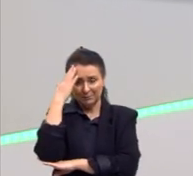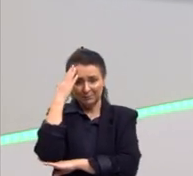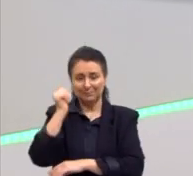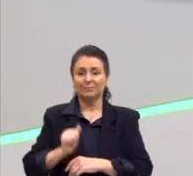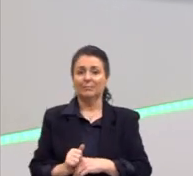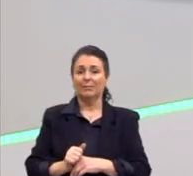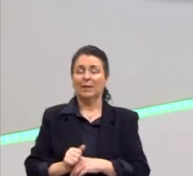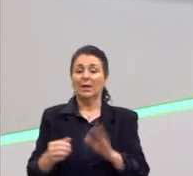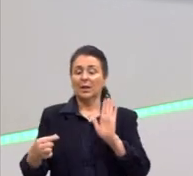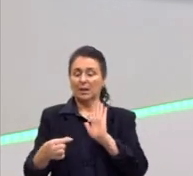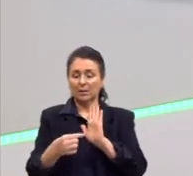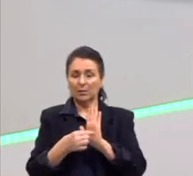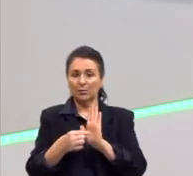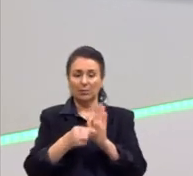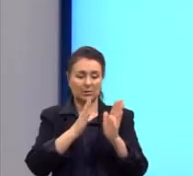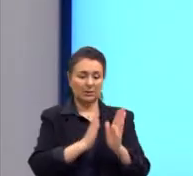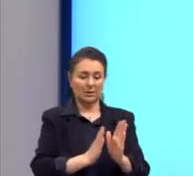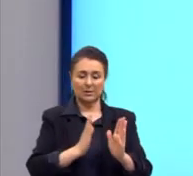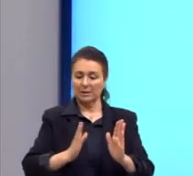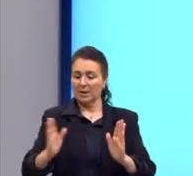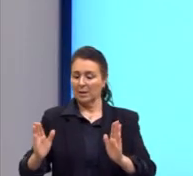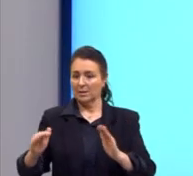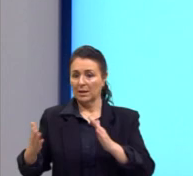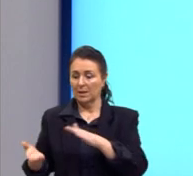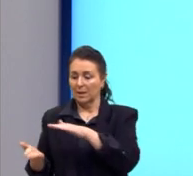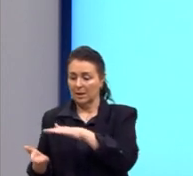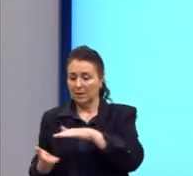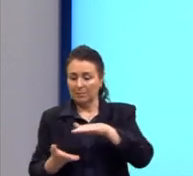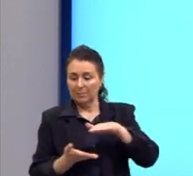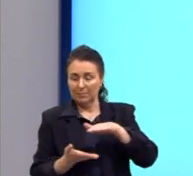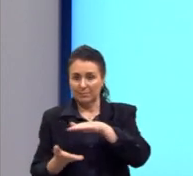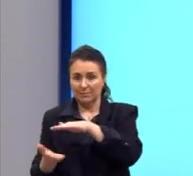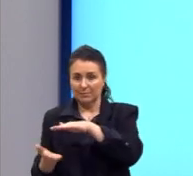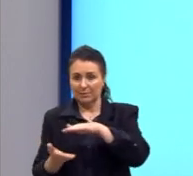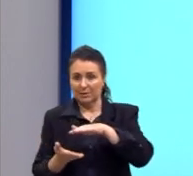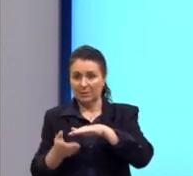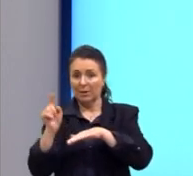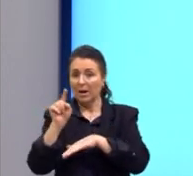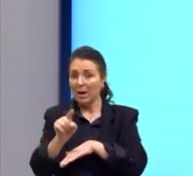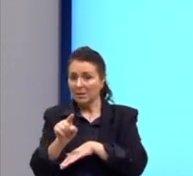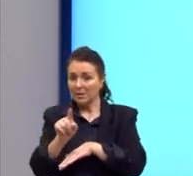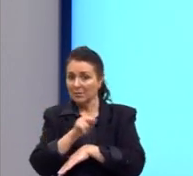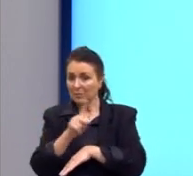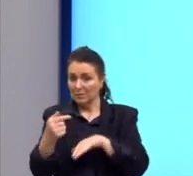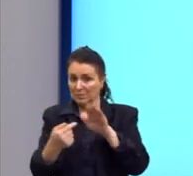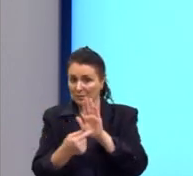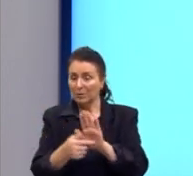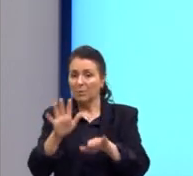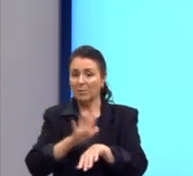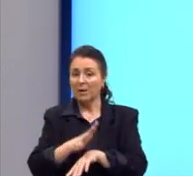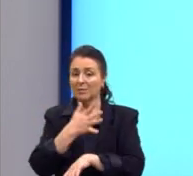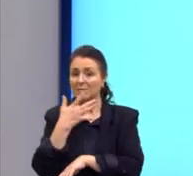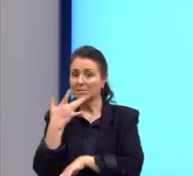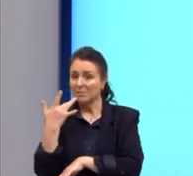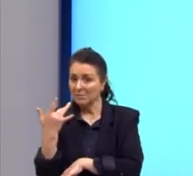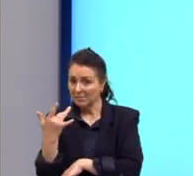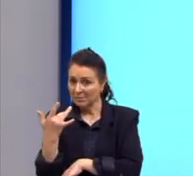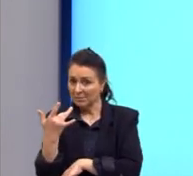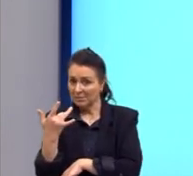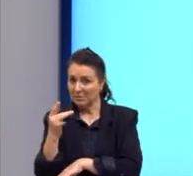Resistores em série em paralelo essa aqui acaba ficando mais simples porque a gente só troca